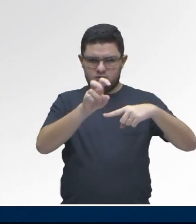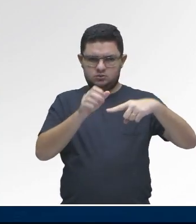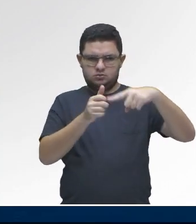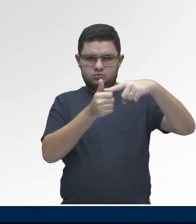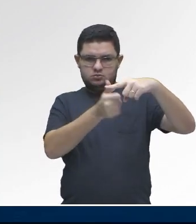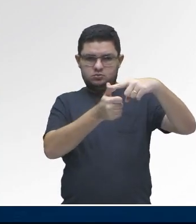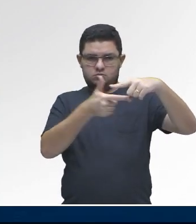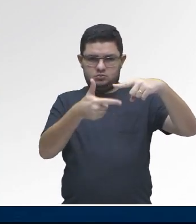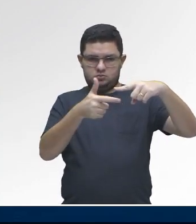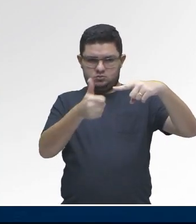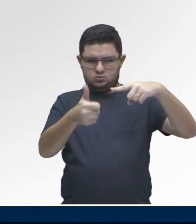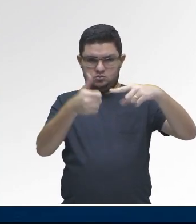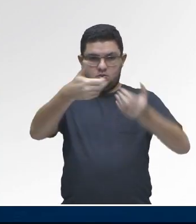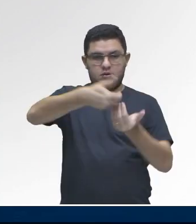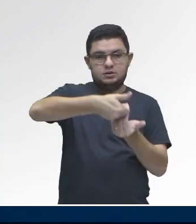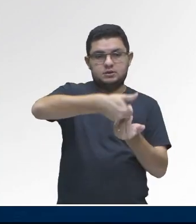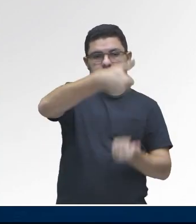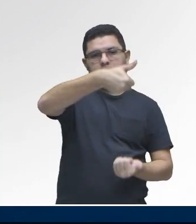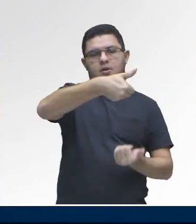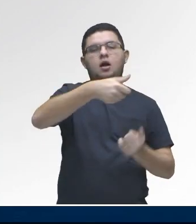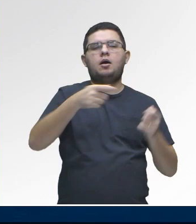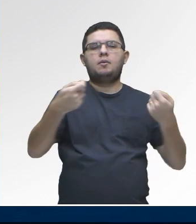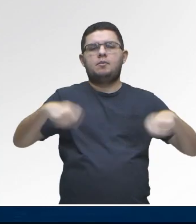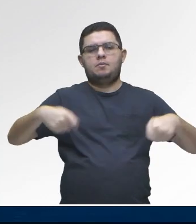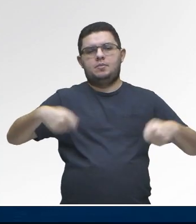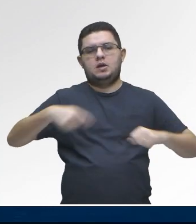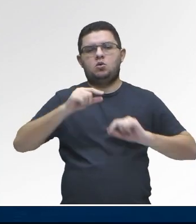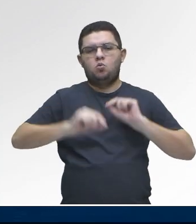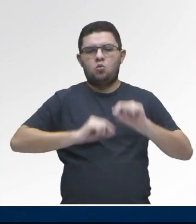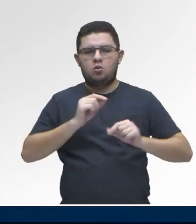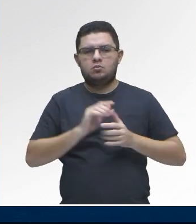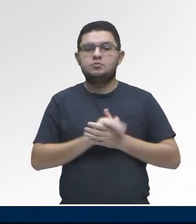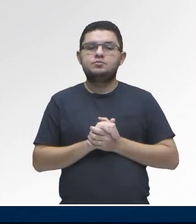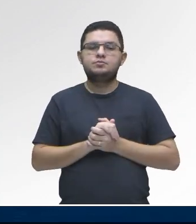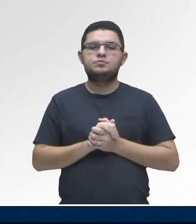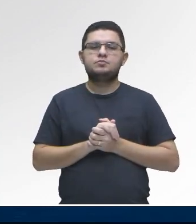ser a raiz de 225